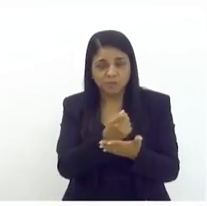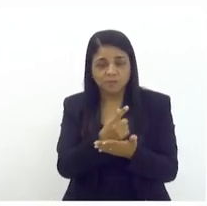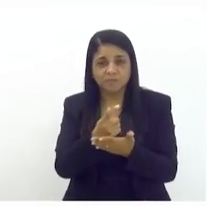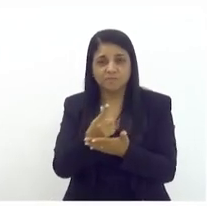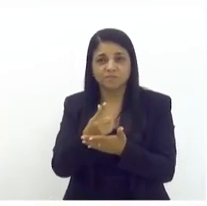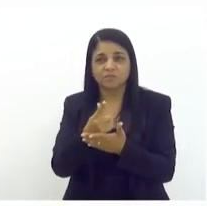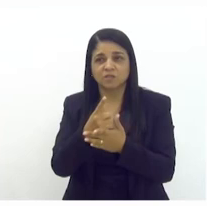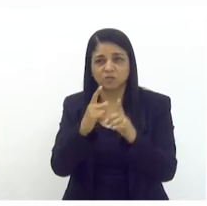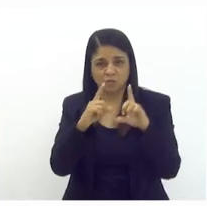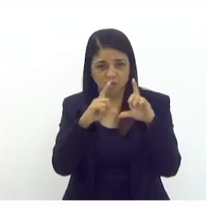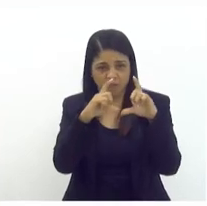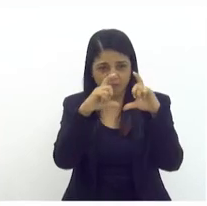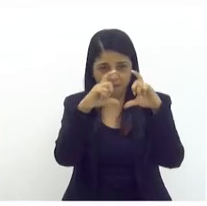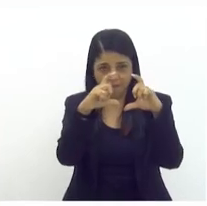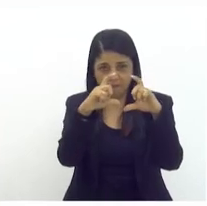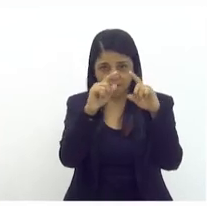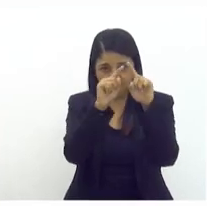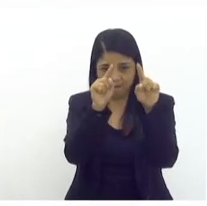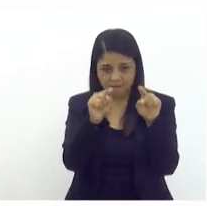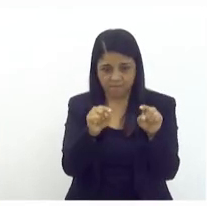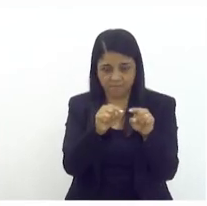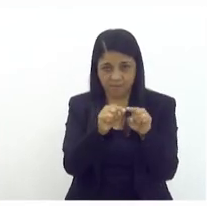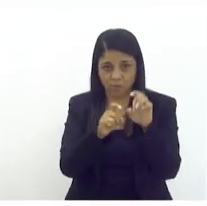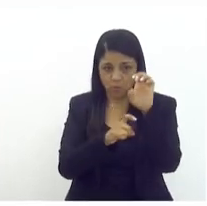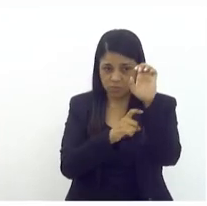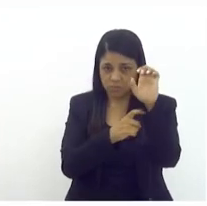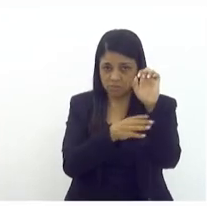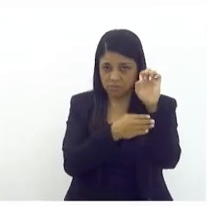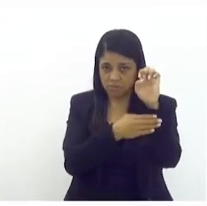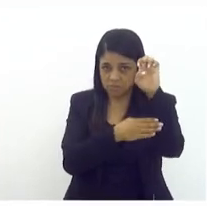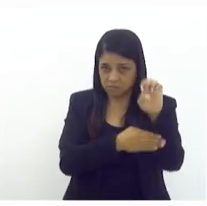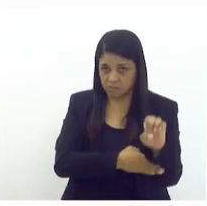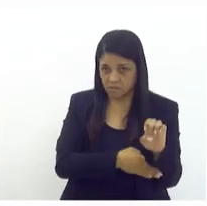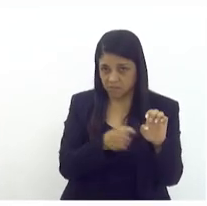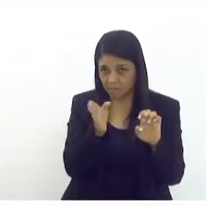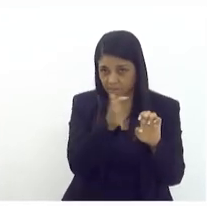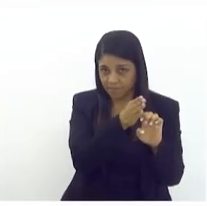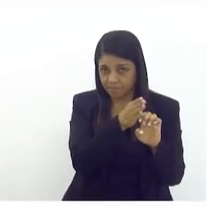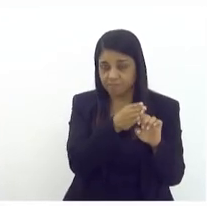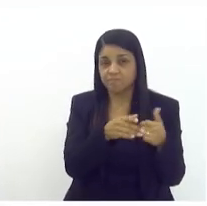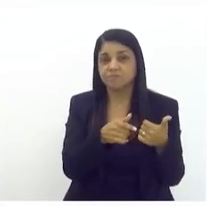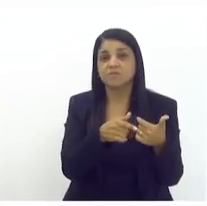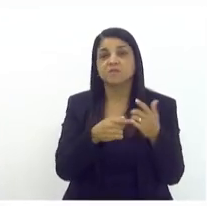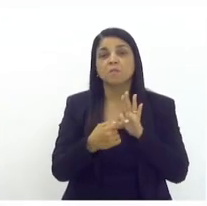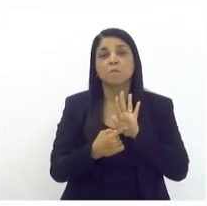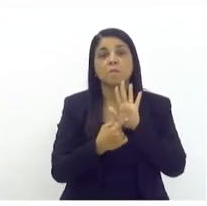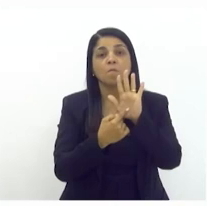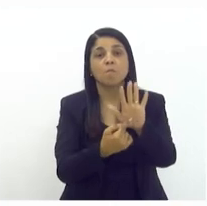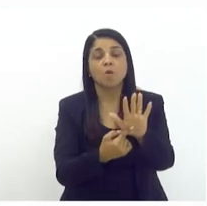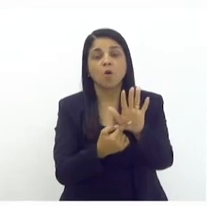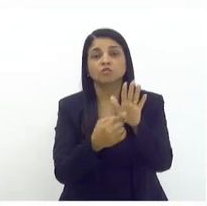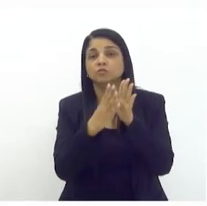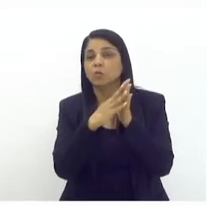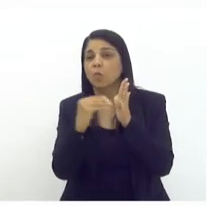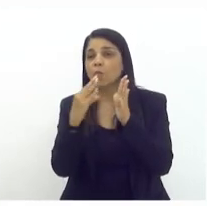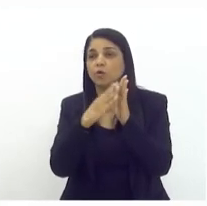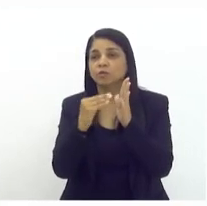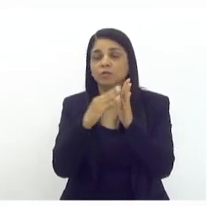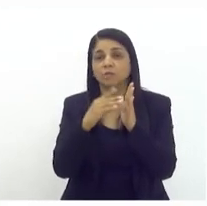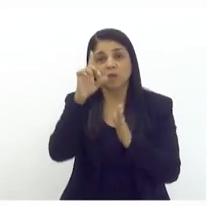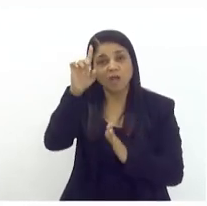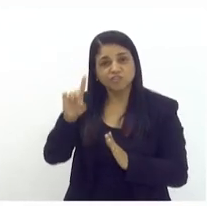retângulo da esquerda e na criação de um modelo do audiva aqui à